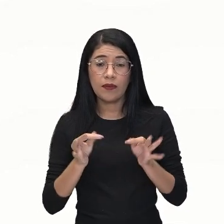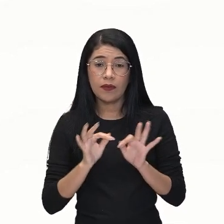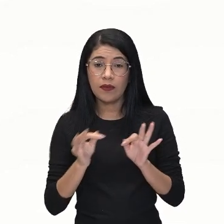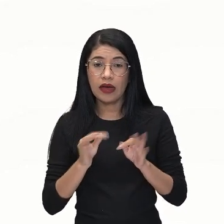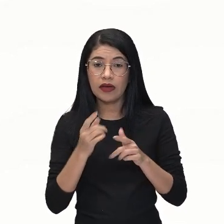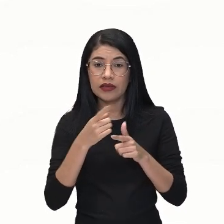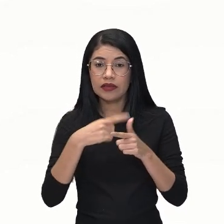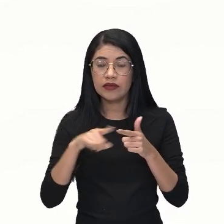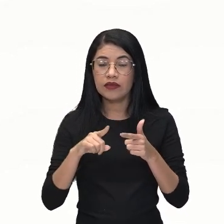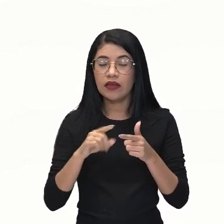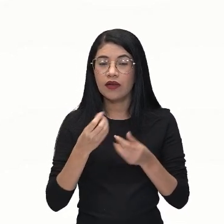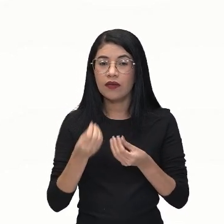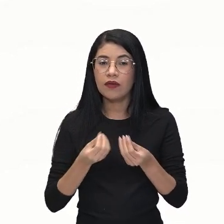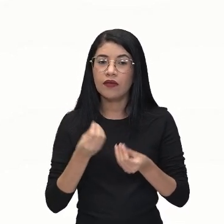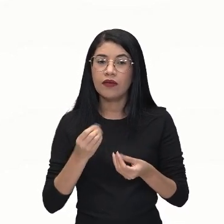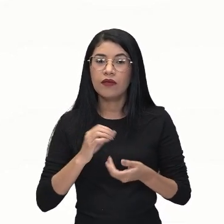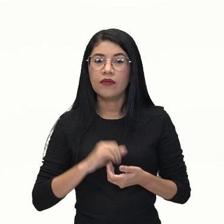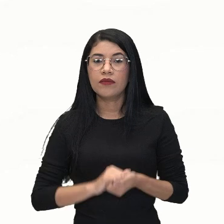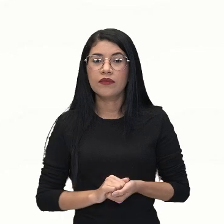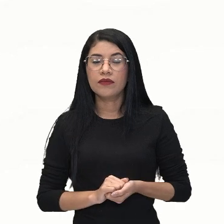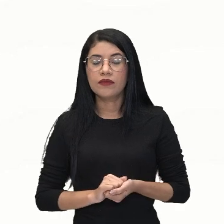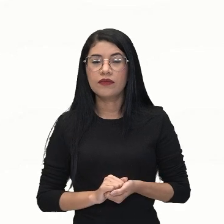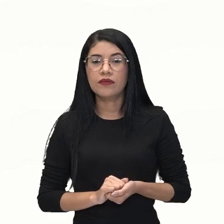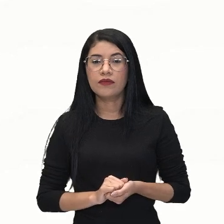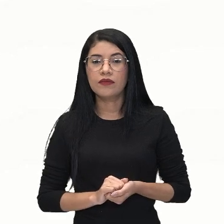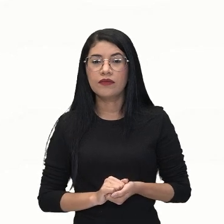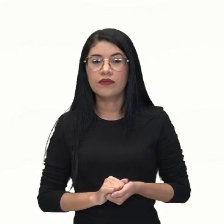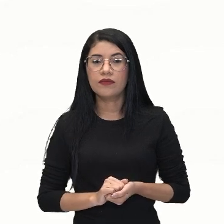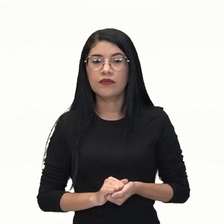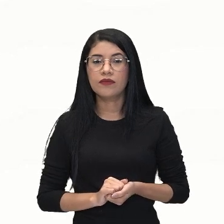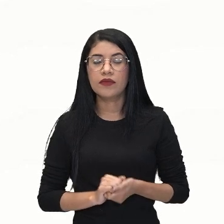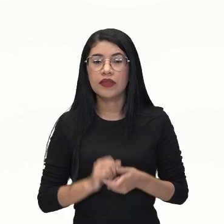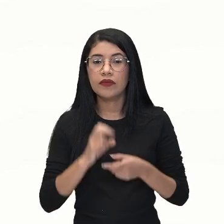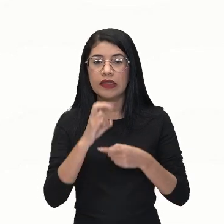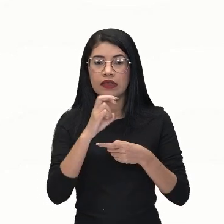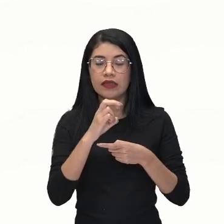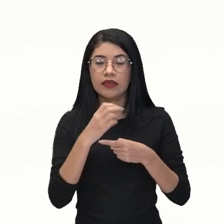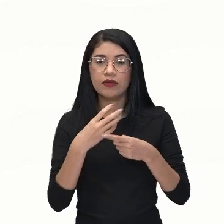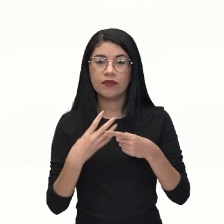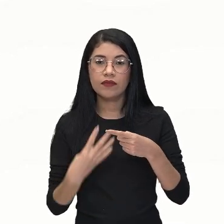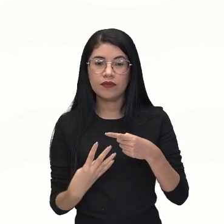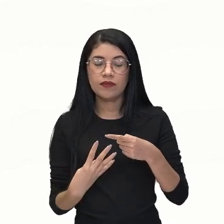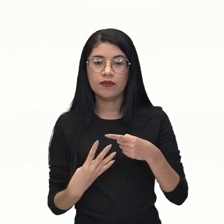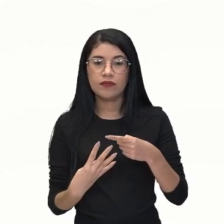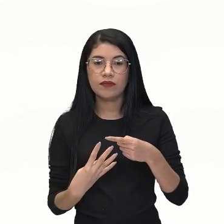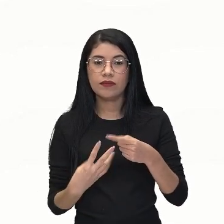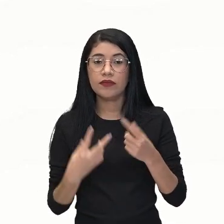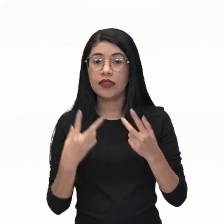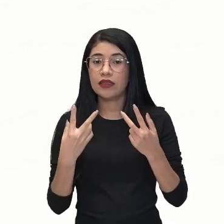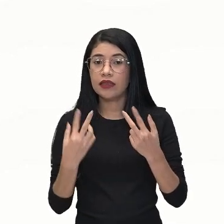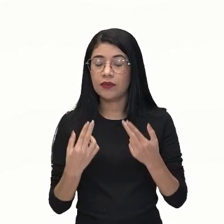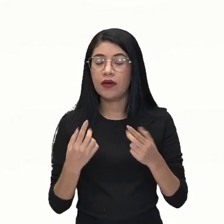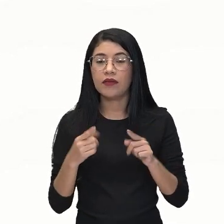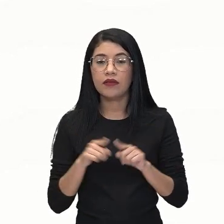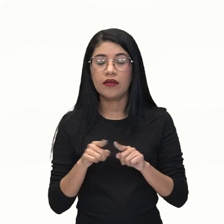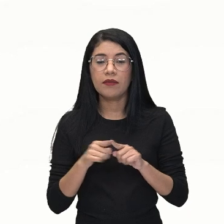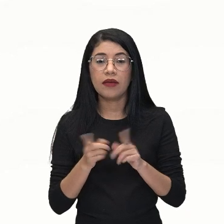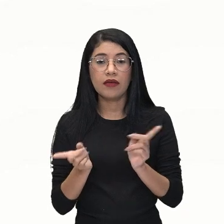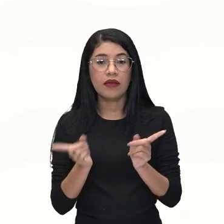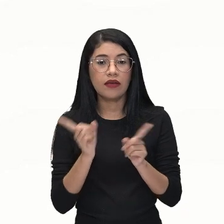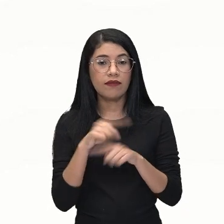segunda fração, olha o resultado que eu tenho. Exatamente o